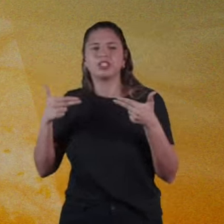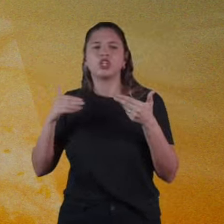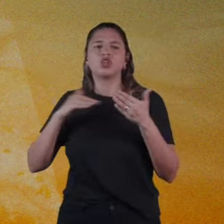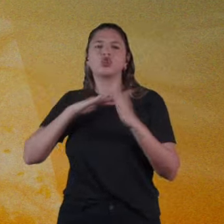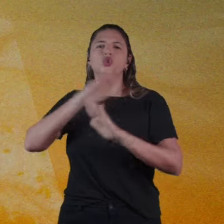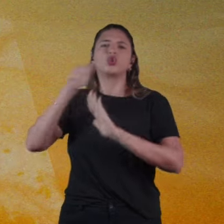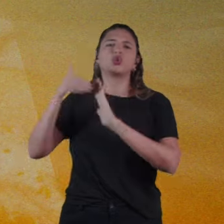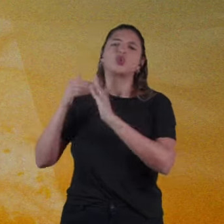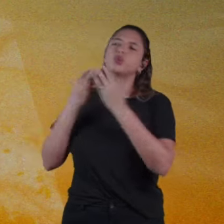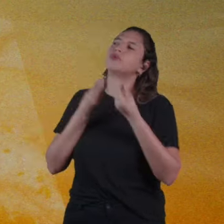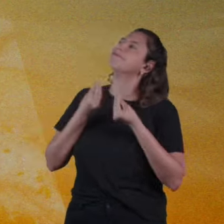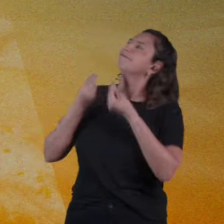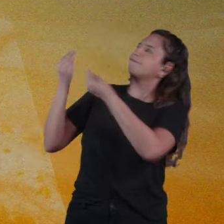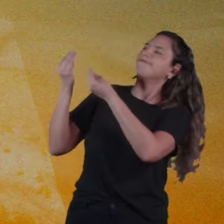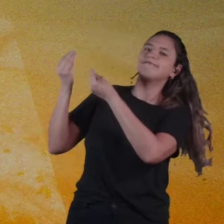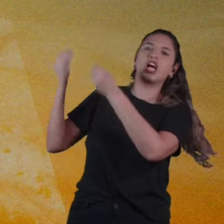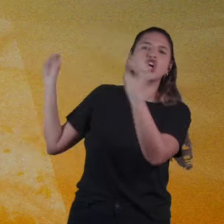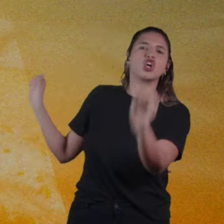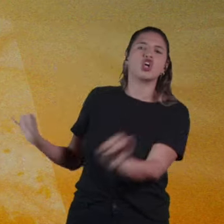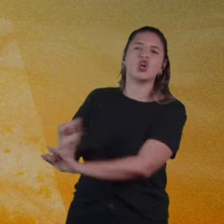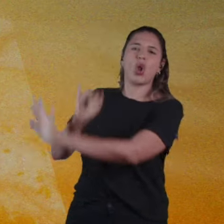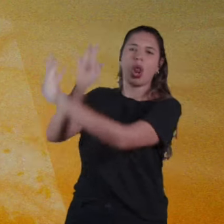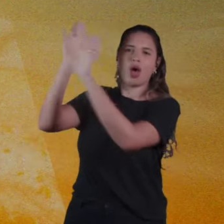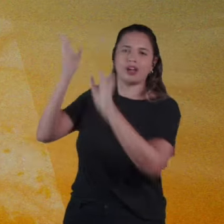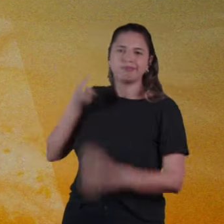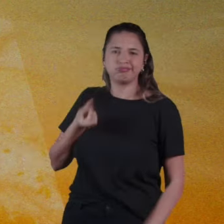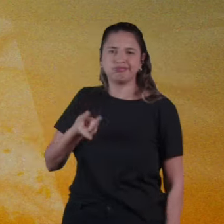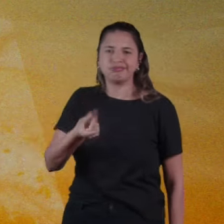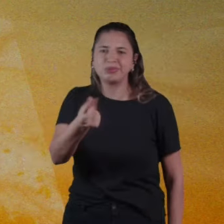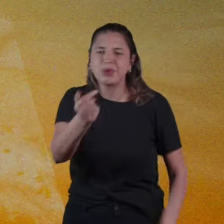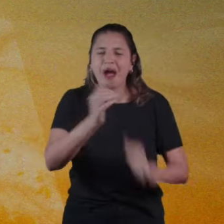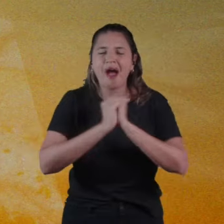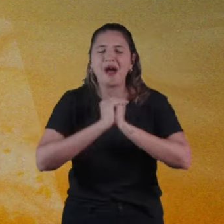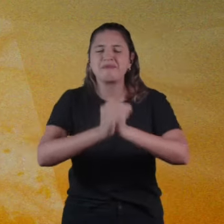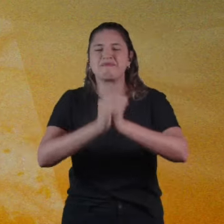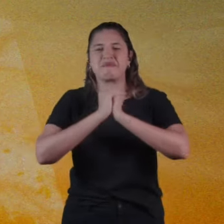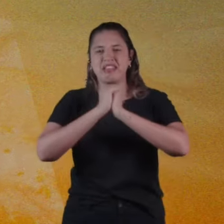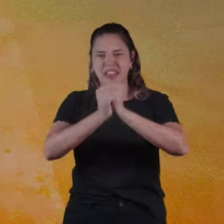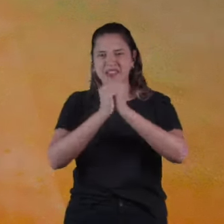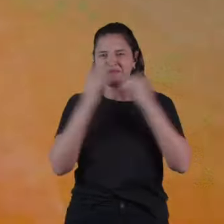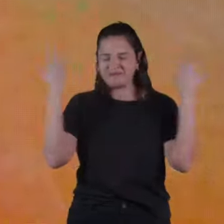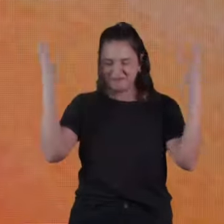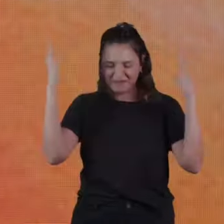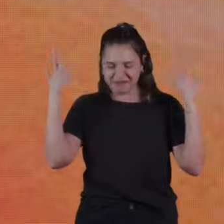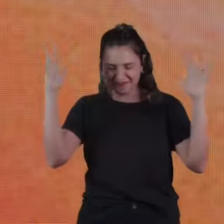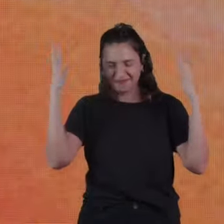todas as coisas. A ele, pois, glória eternamente. Amém.